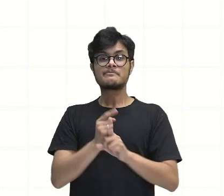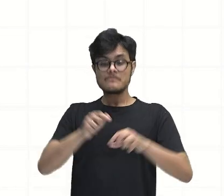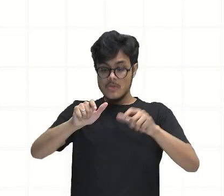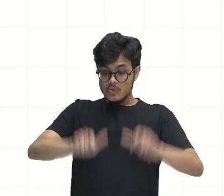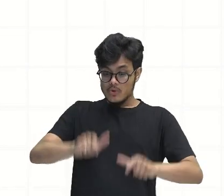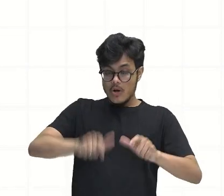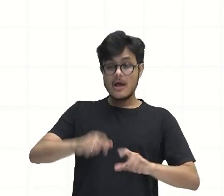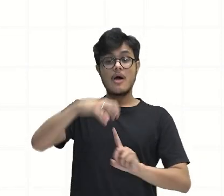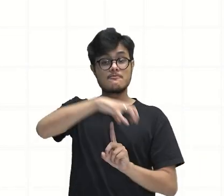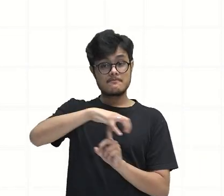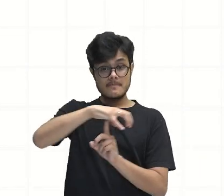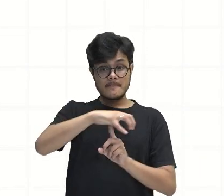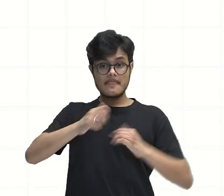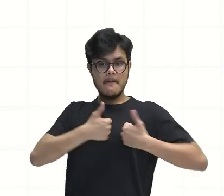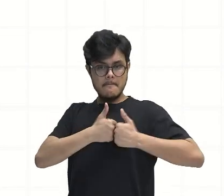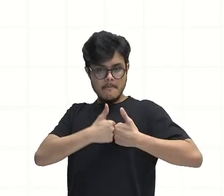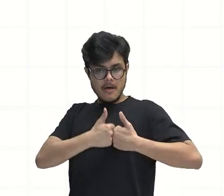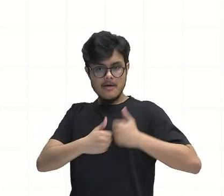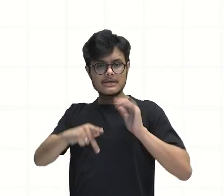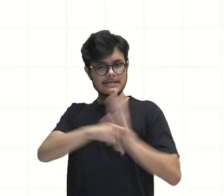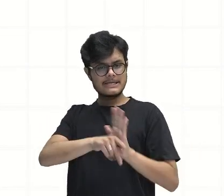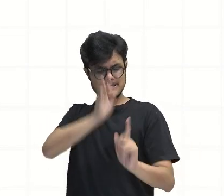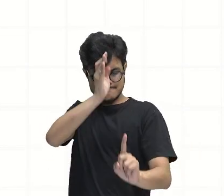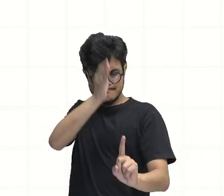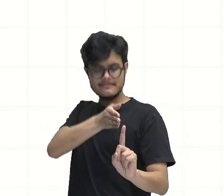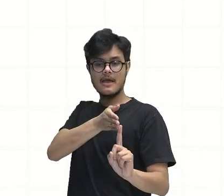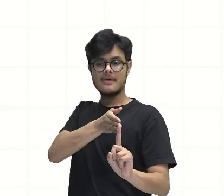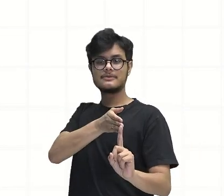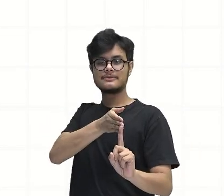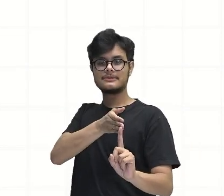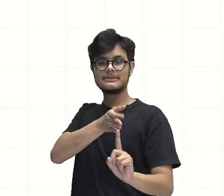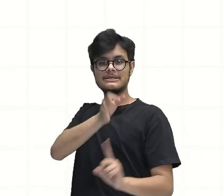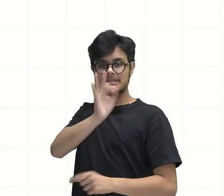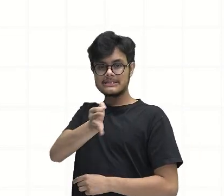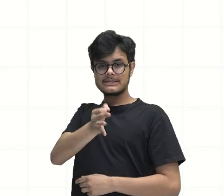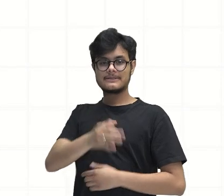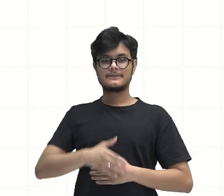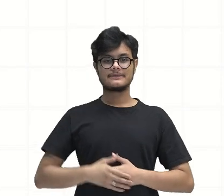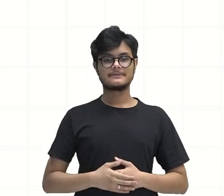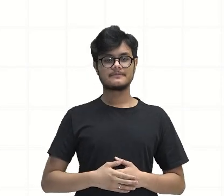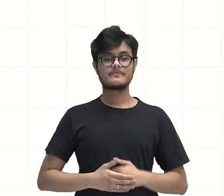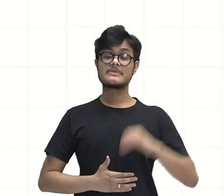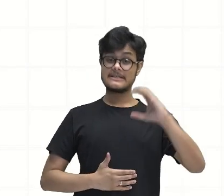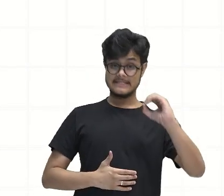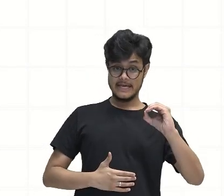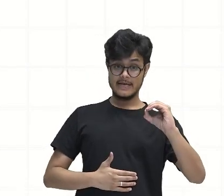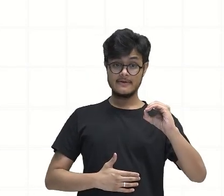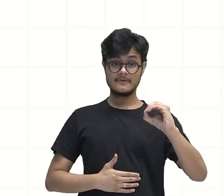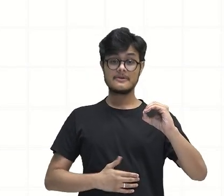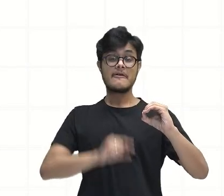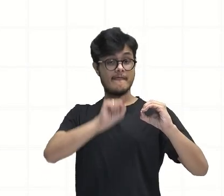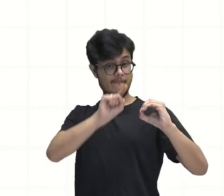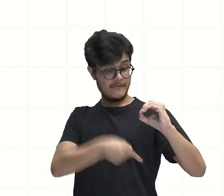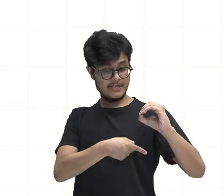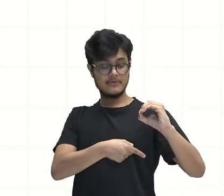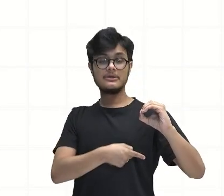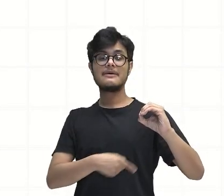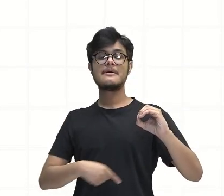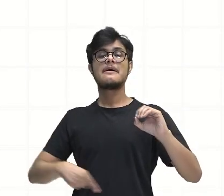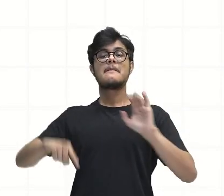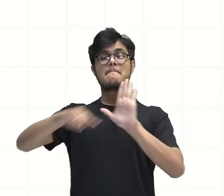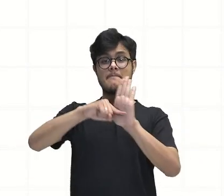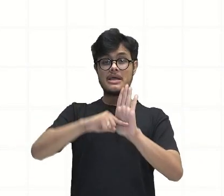ó, exatamente aonde nós localizamos, é a coordenada 0, o x é 0, e o